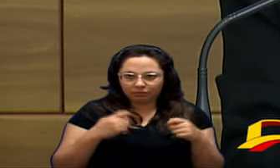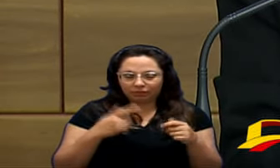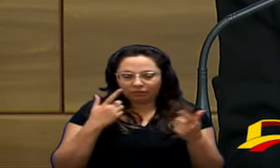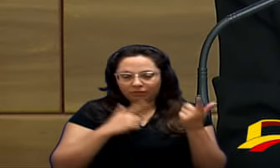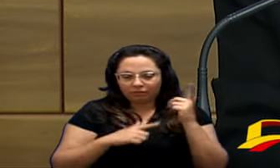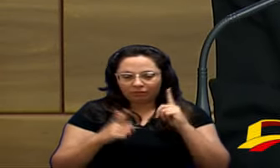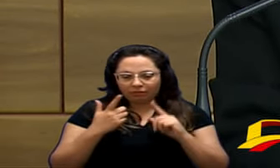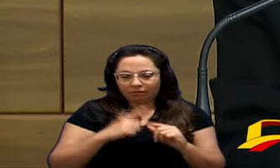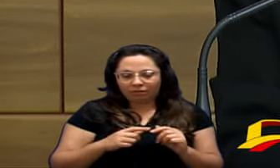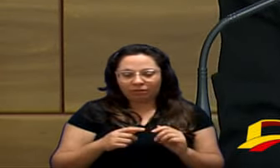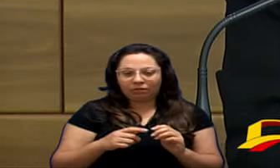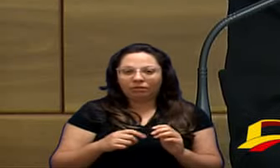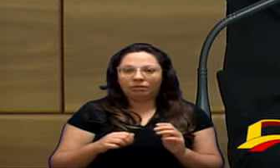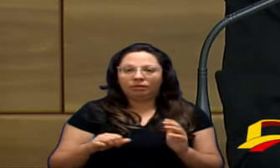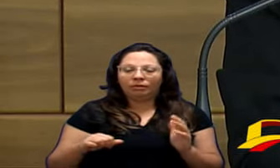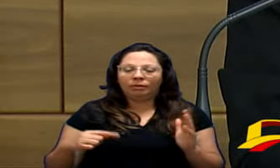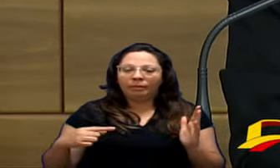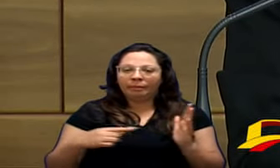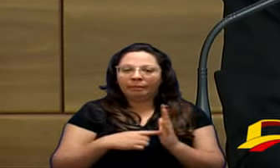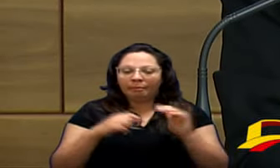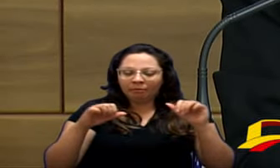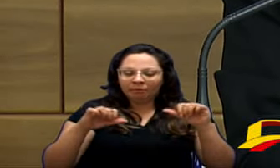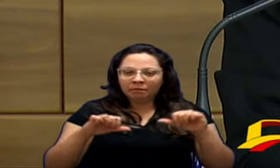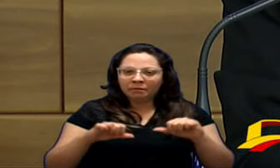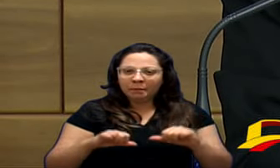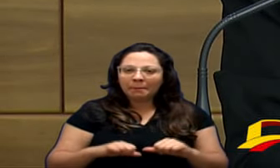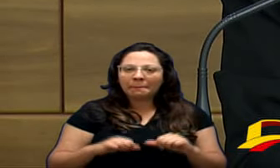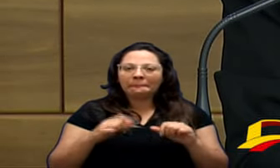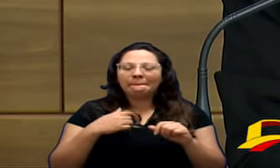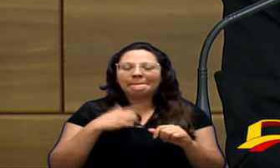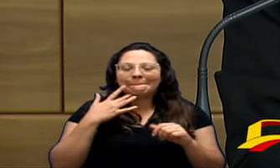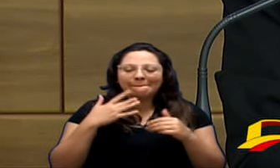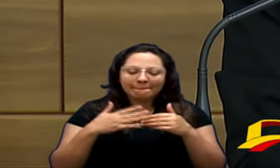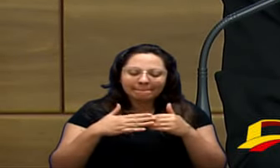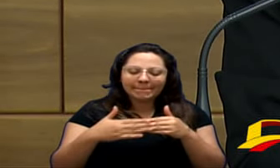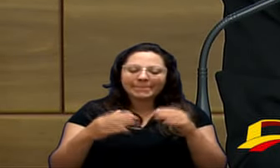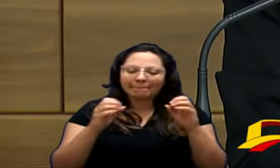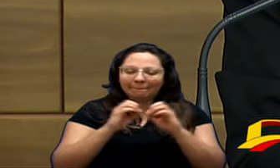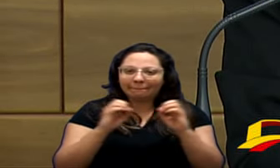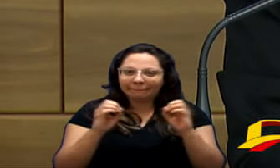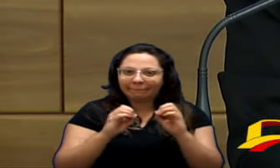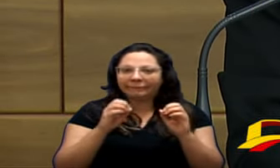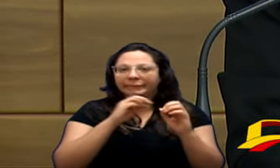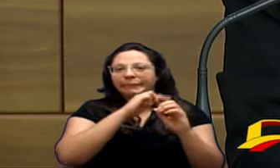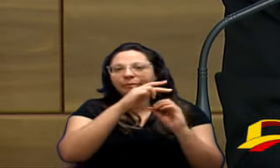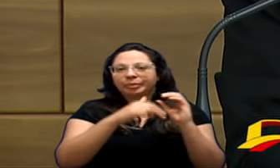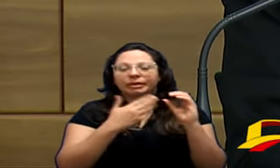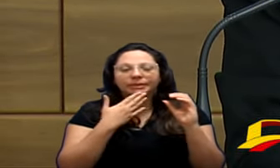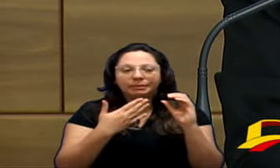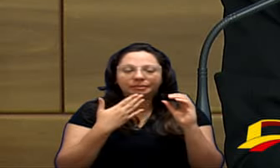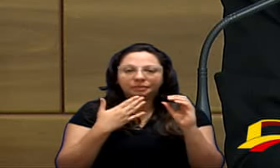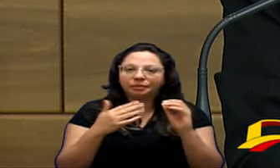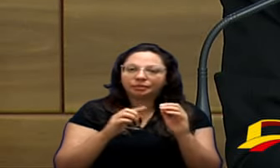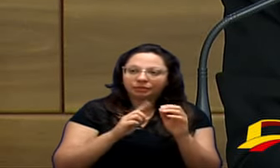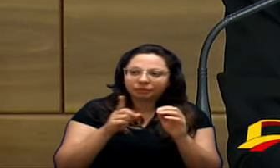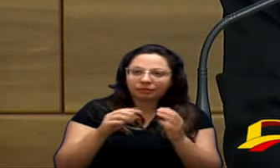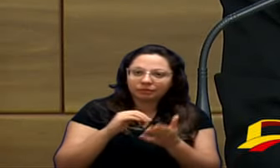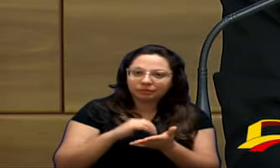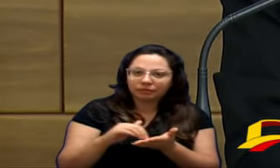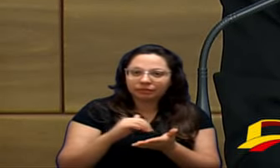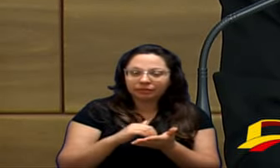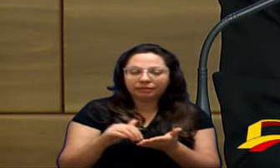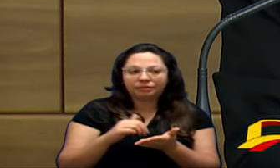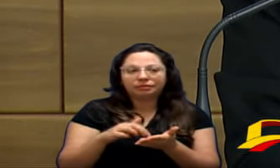processo e até o final do mês nós vamos zerar esse pedido de de de poda e de corte de árvore que passar pela secretaria vai ser